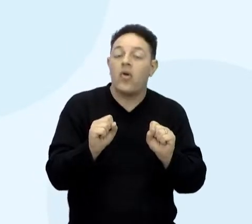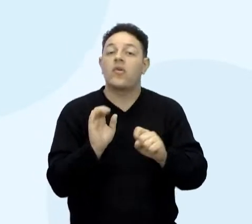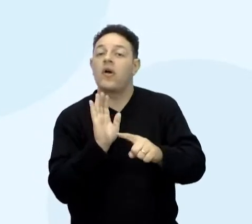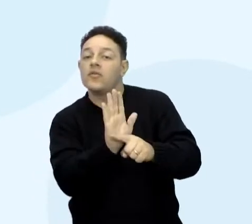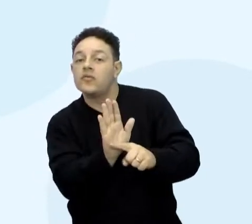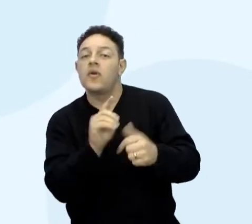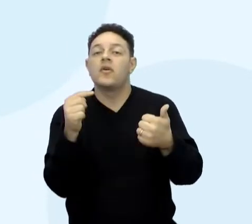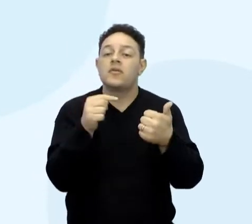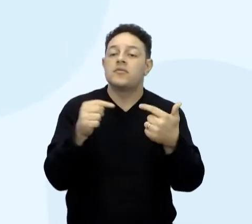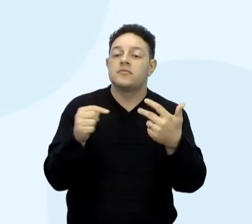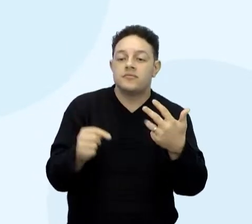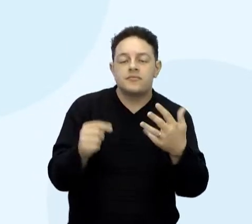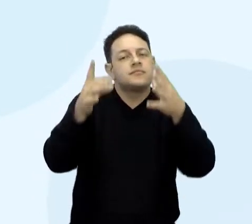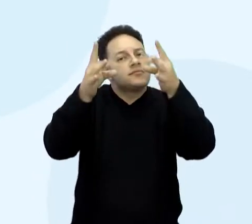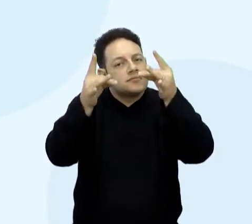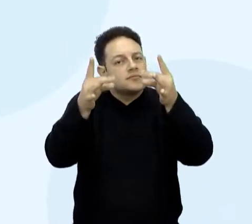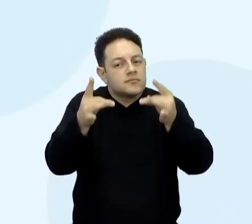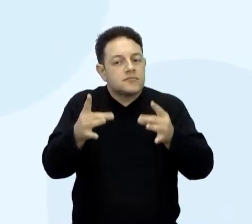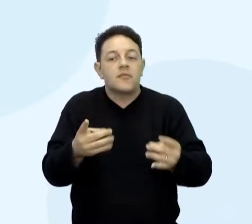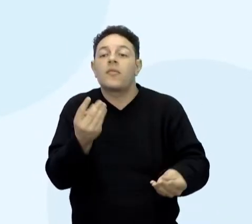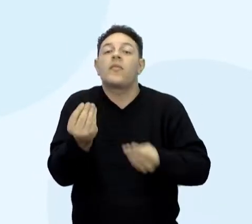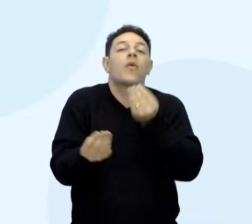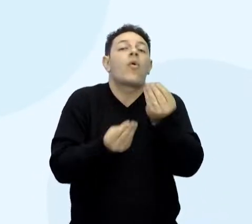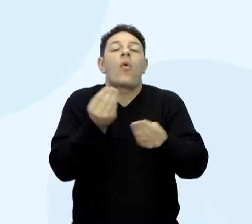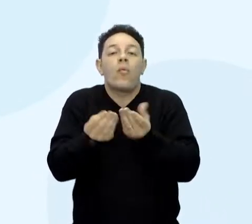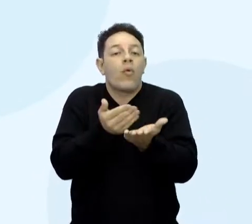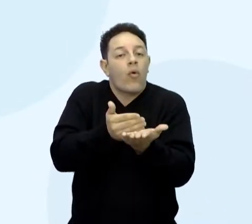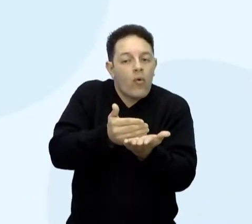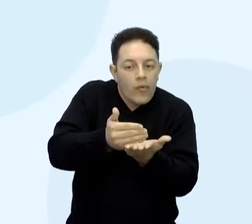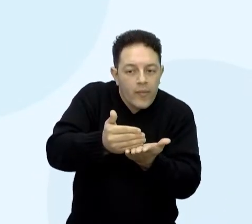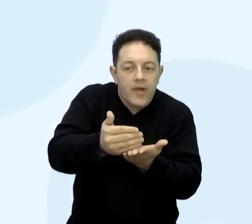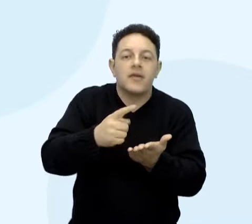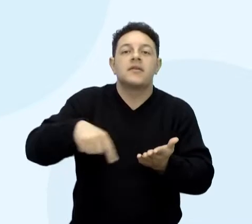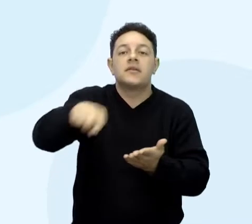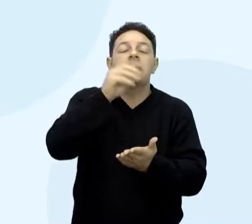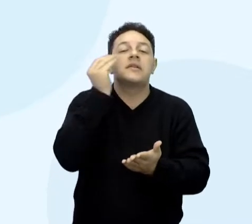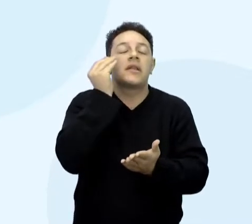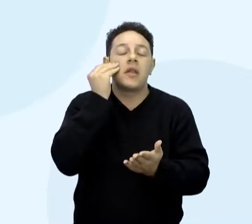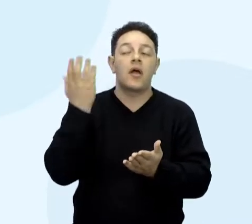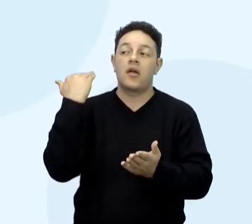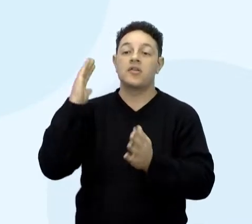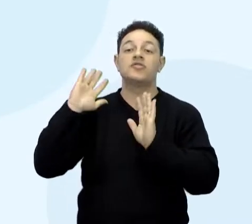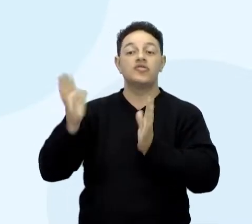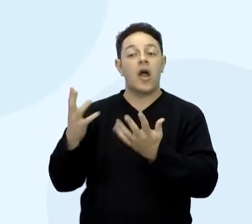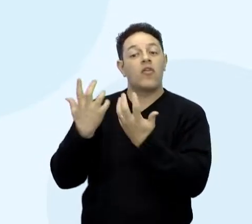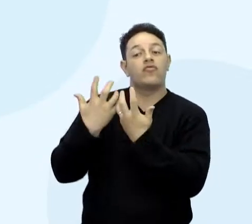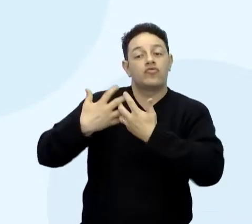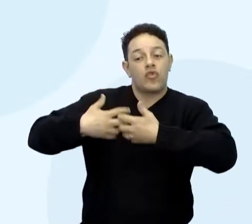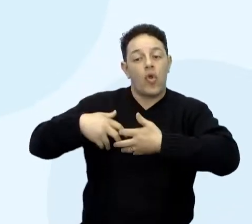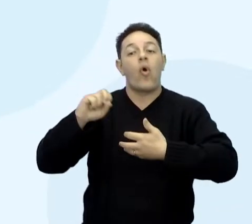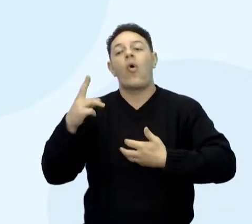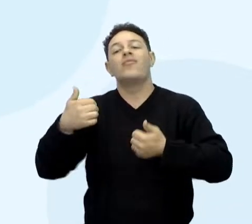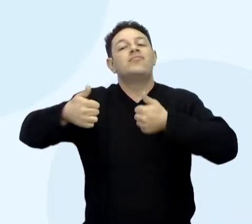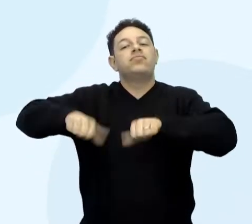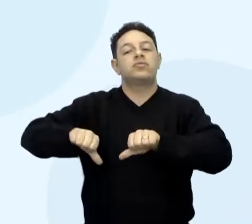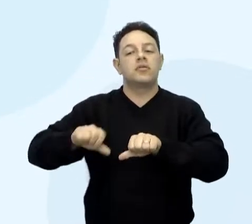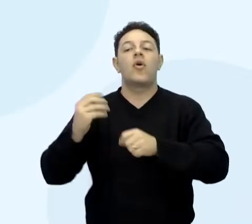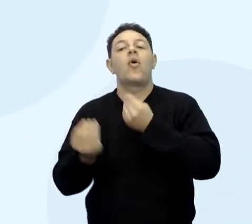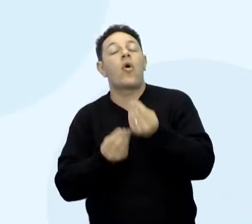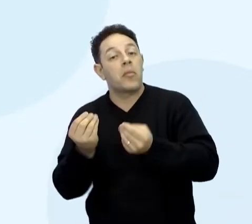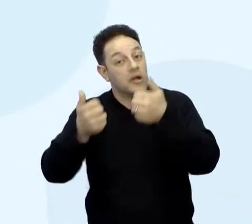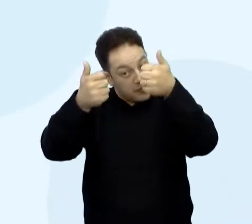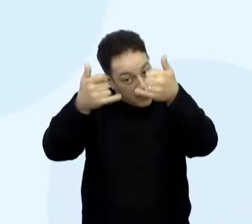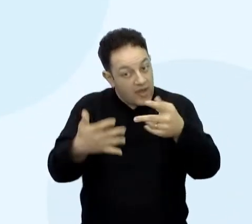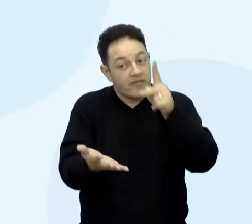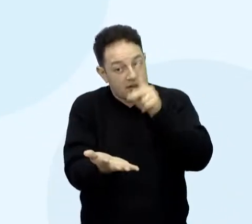solução, detalhar o processo da implementação e de como funcionou ou não a ação, dizer quais